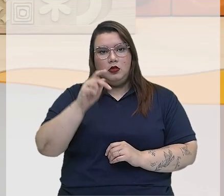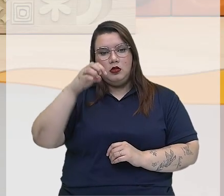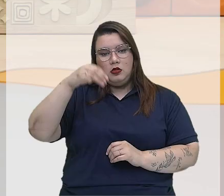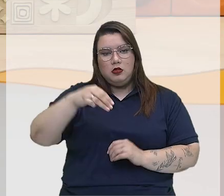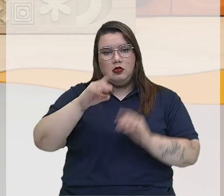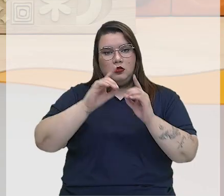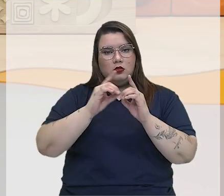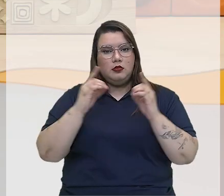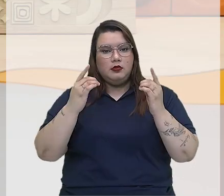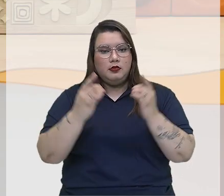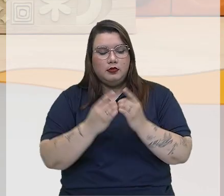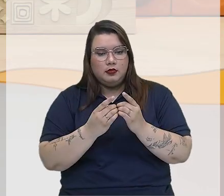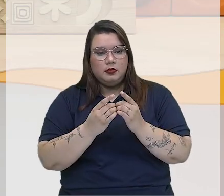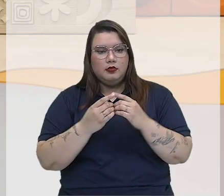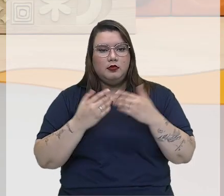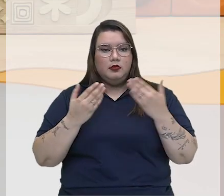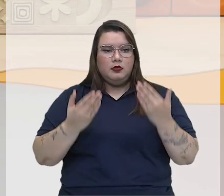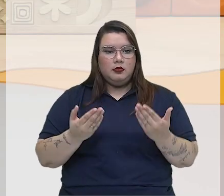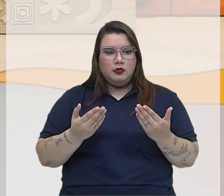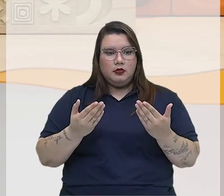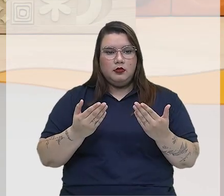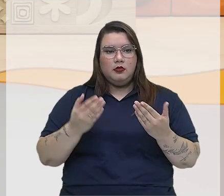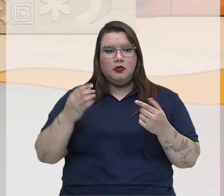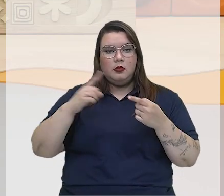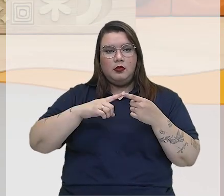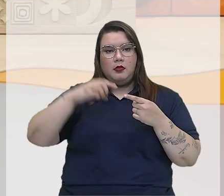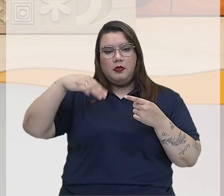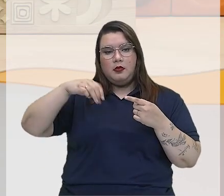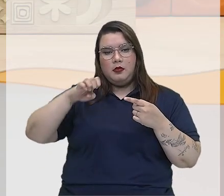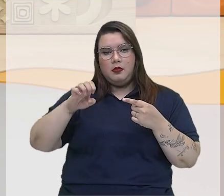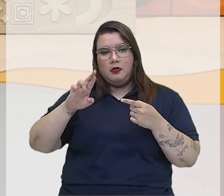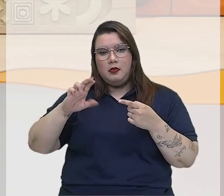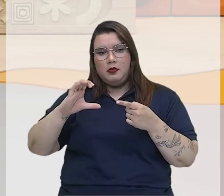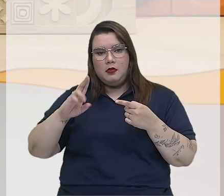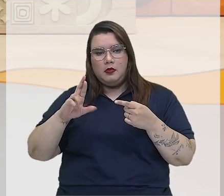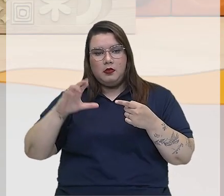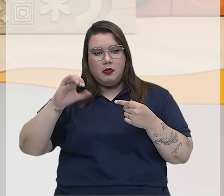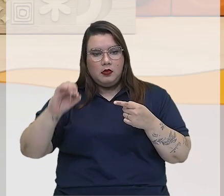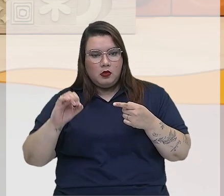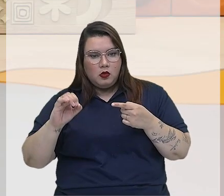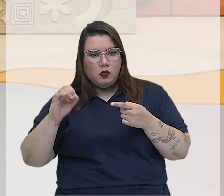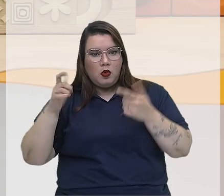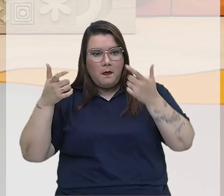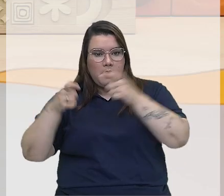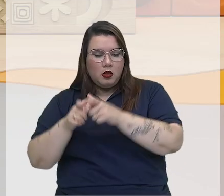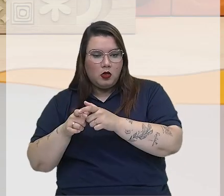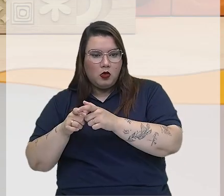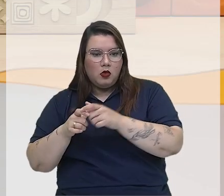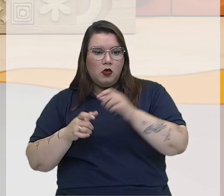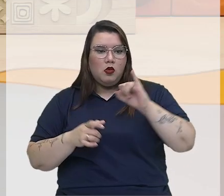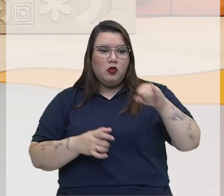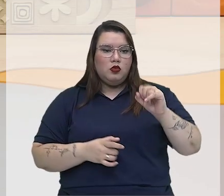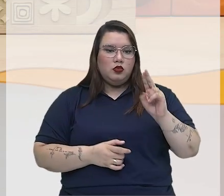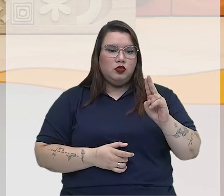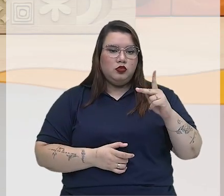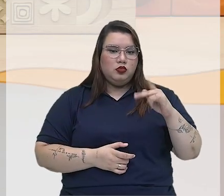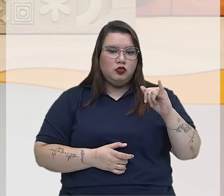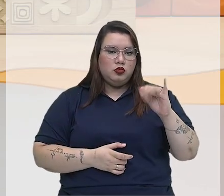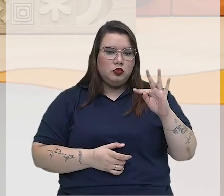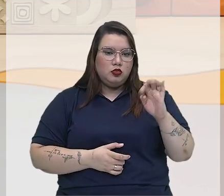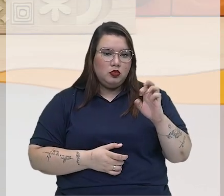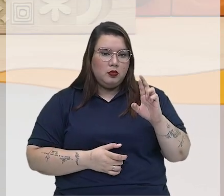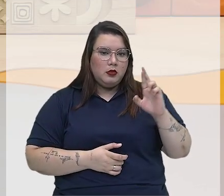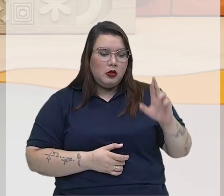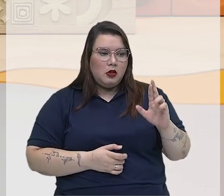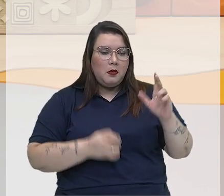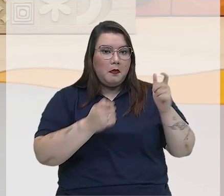49.532 quilômetros de diâmetro. Então, a gente tem Mercúrio, o menor, Júpiter, o maior. Netuno, que é o mais